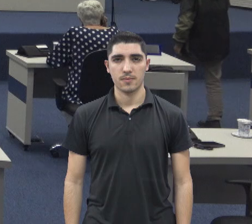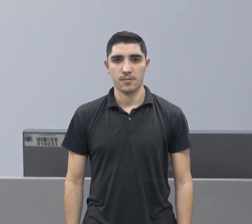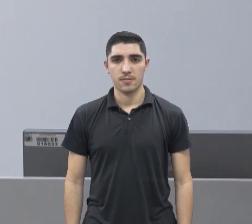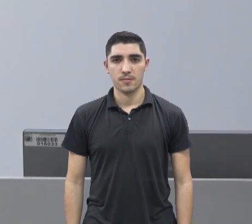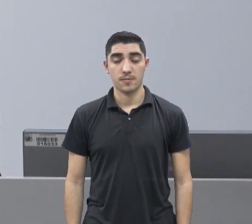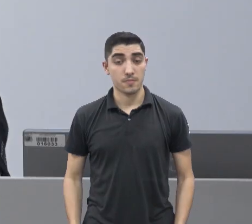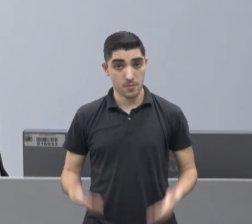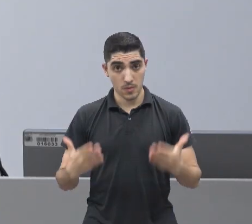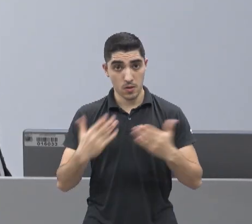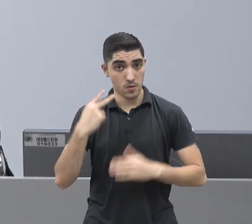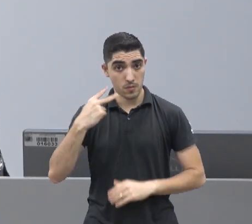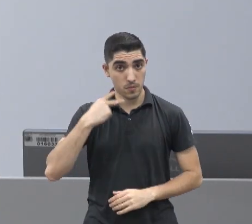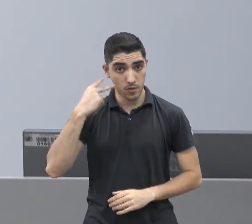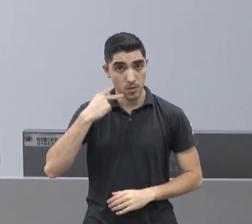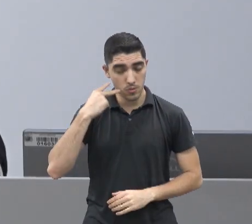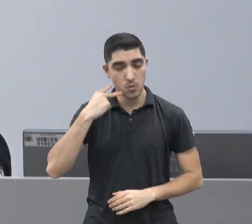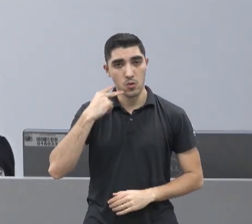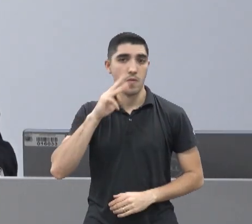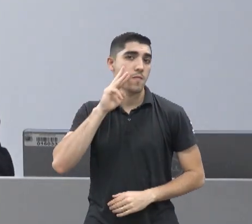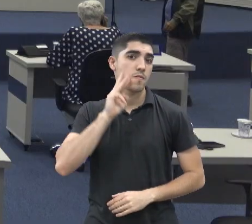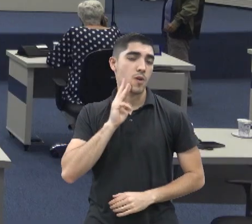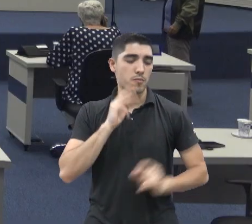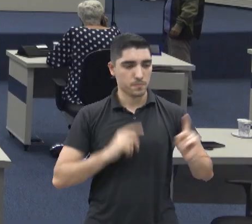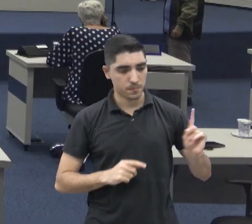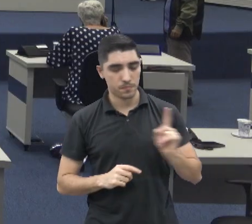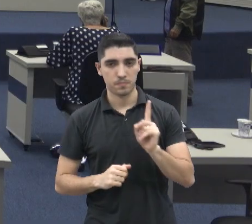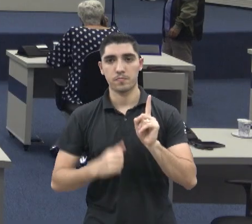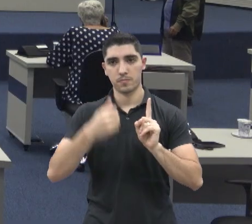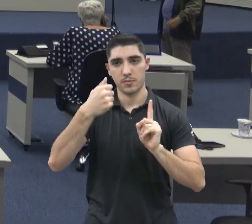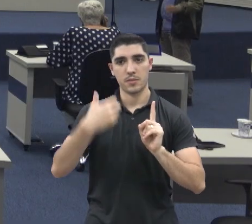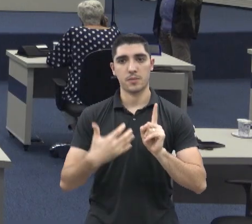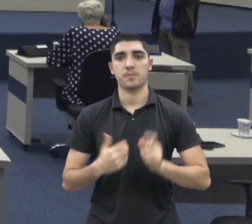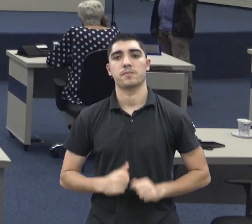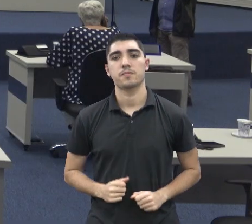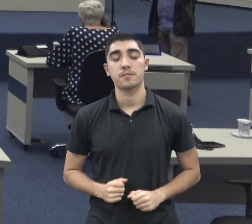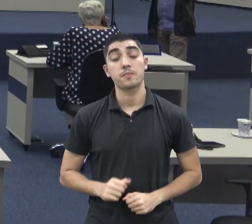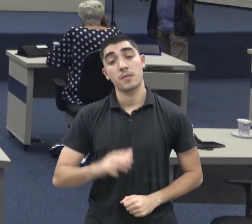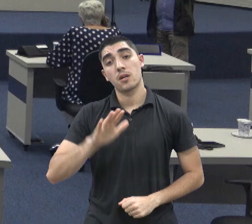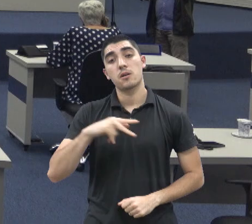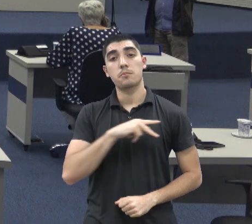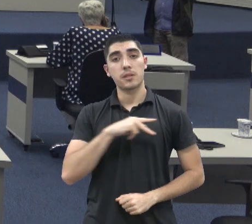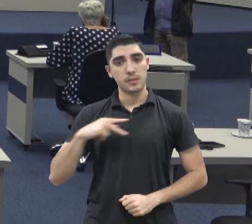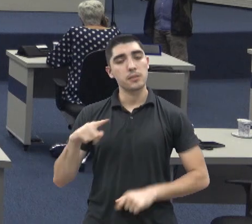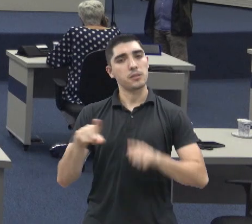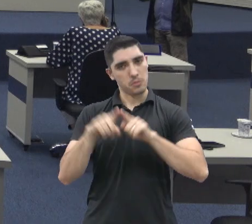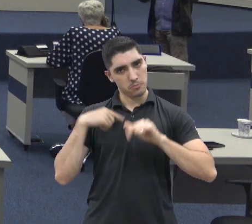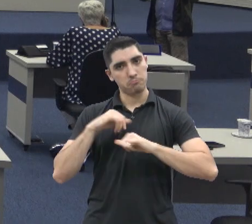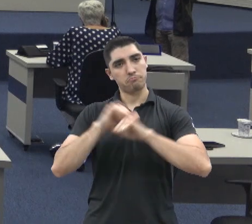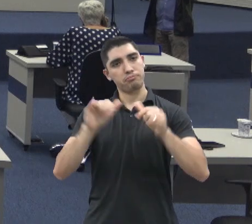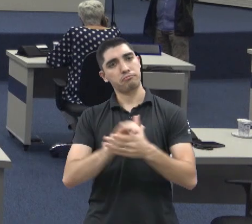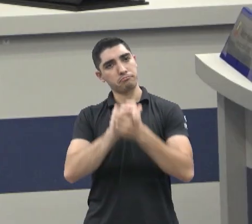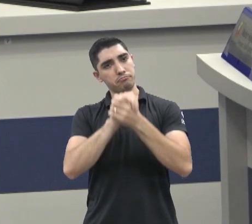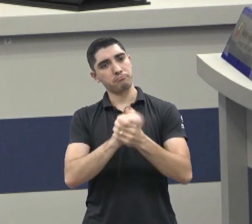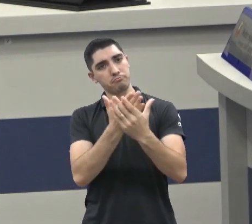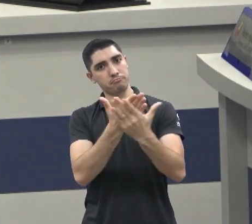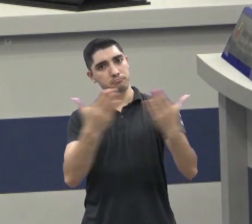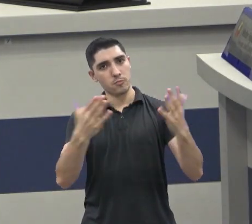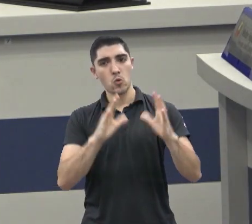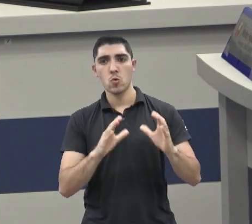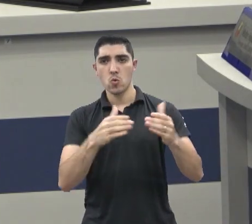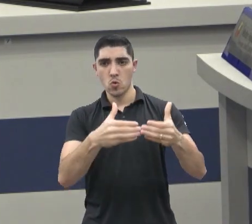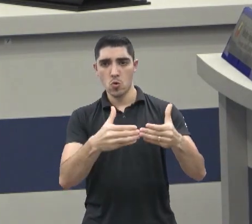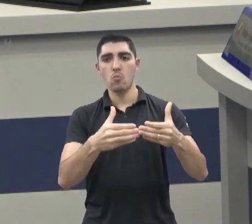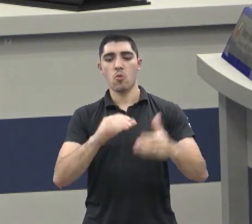Questão de ordem, o vereador Walter Hayashi. Senhor presidente, também saudar aqui a OAB, através da sua Comissão de